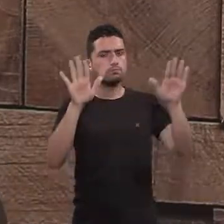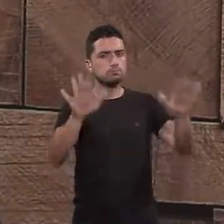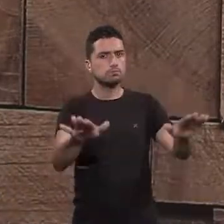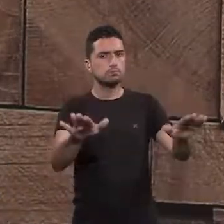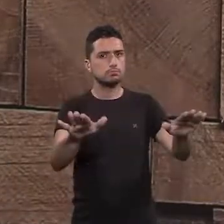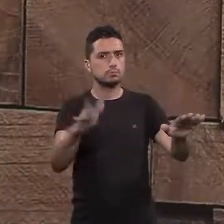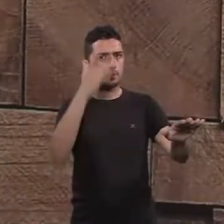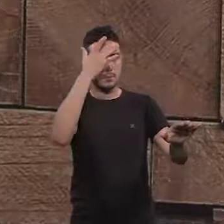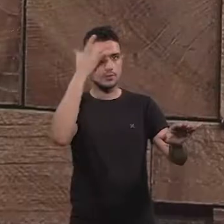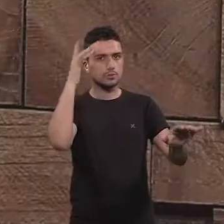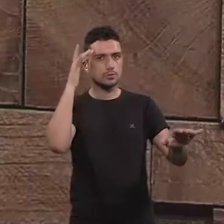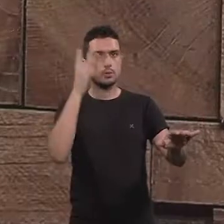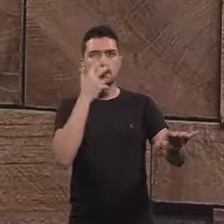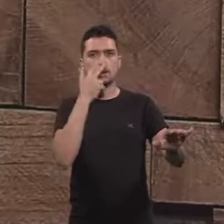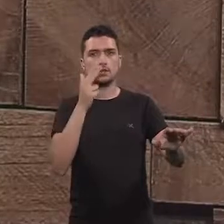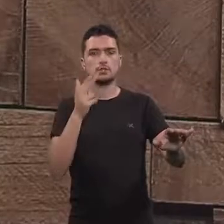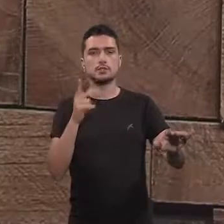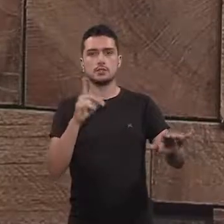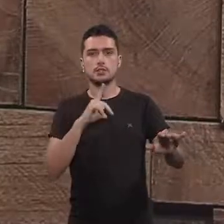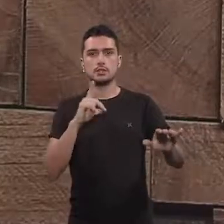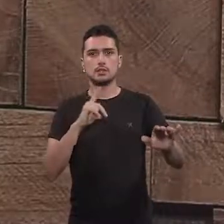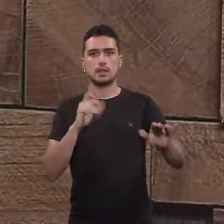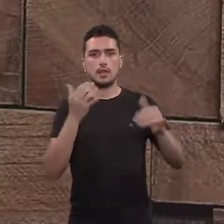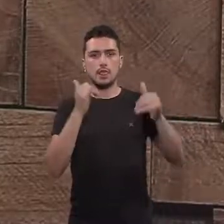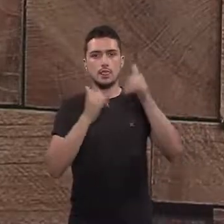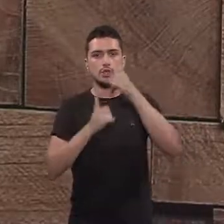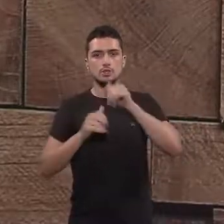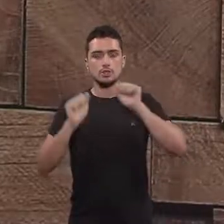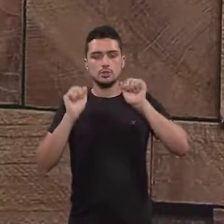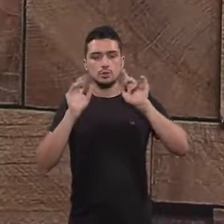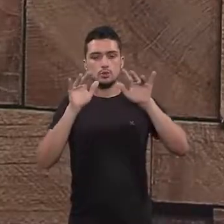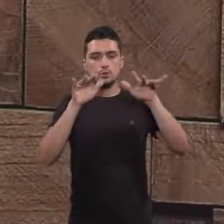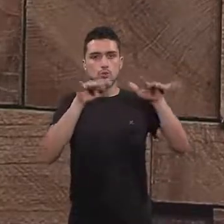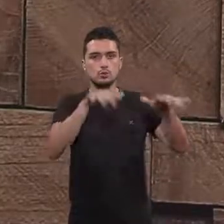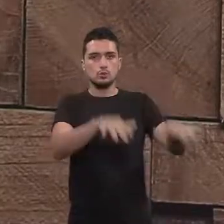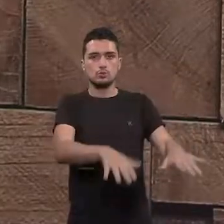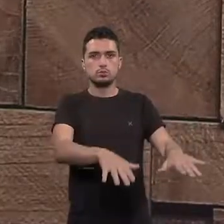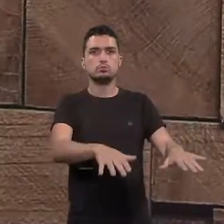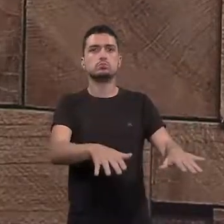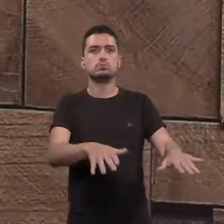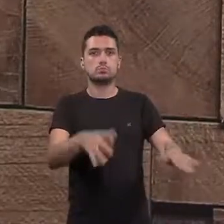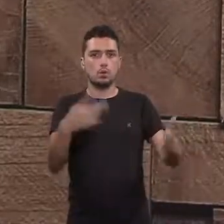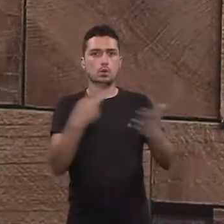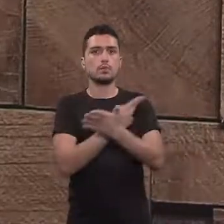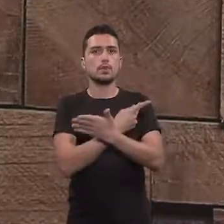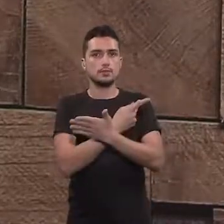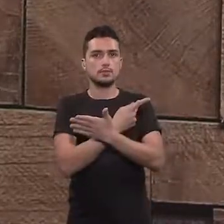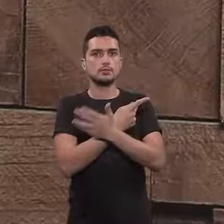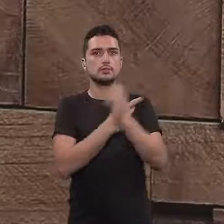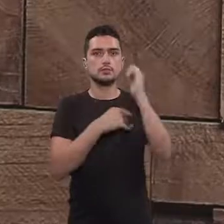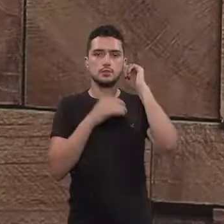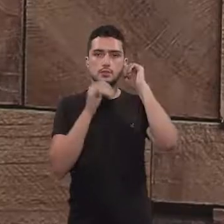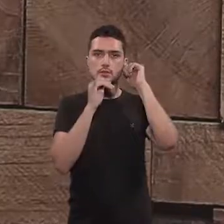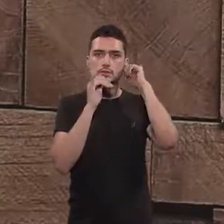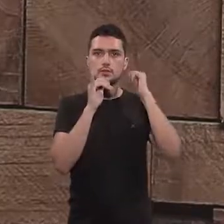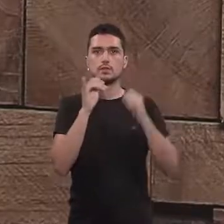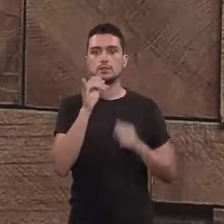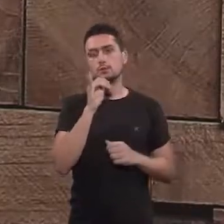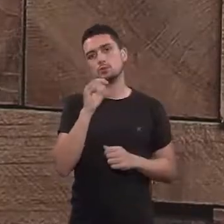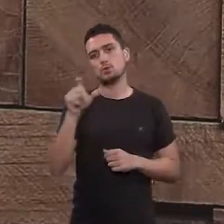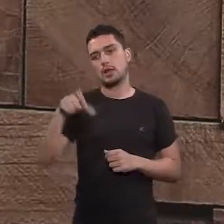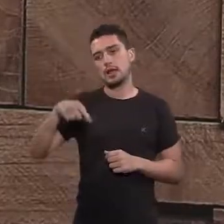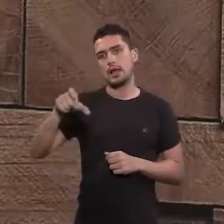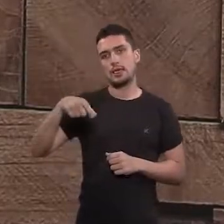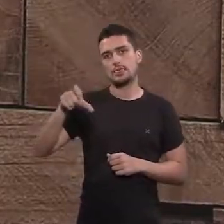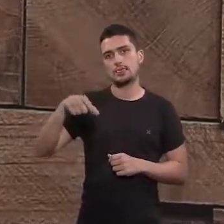essa vibração, e nós transmitimos para o paciente. Quando nós colocamos um campo magnético, por exemplo, um cartão